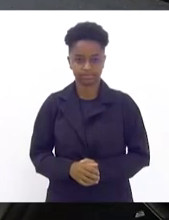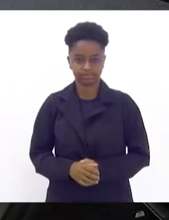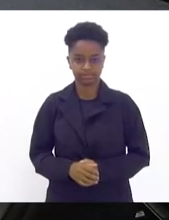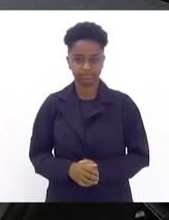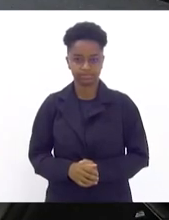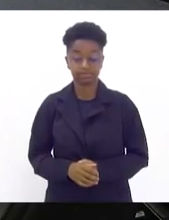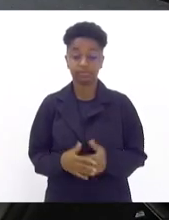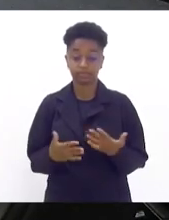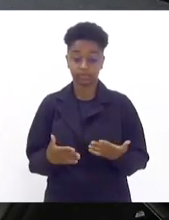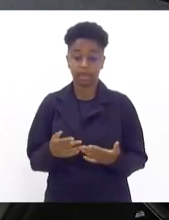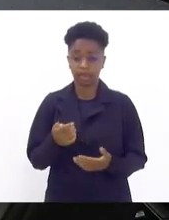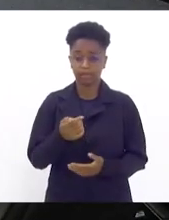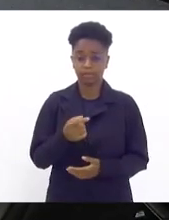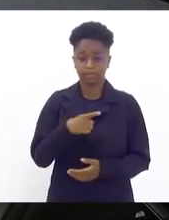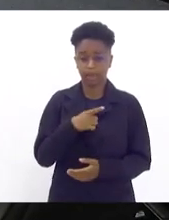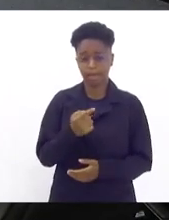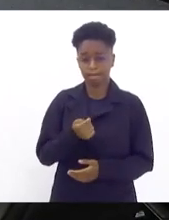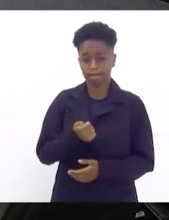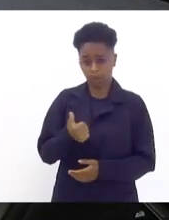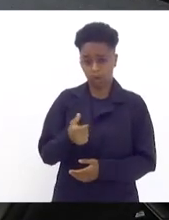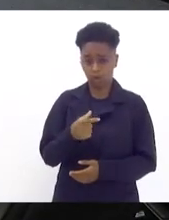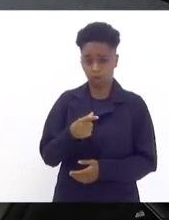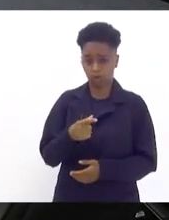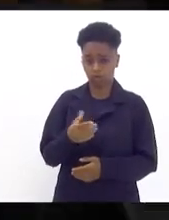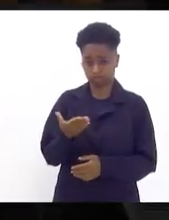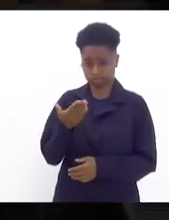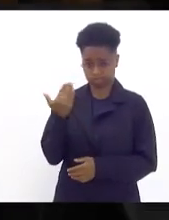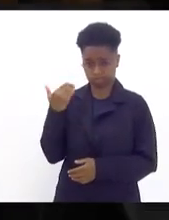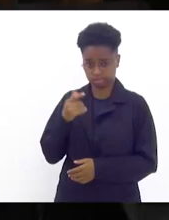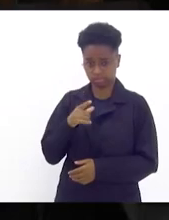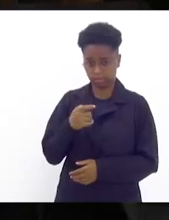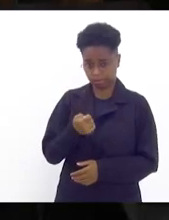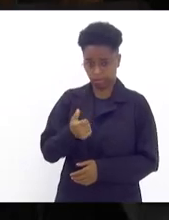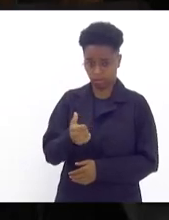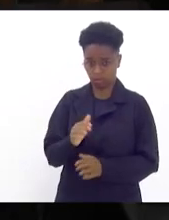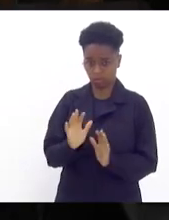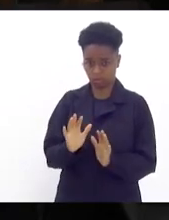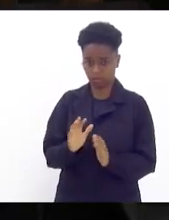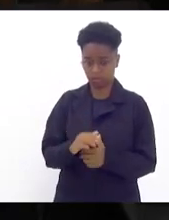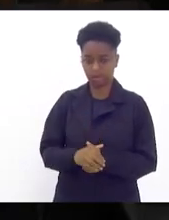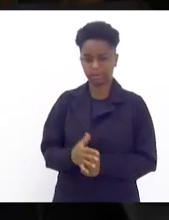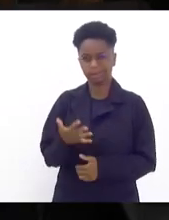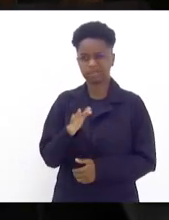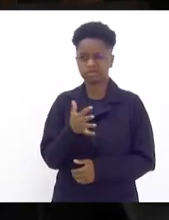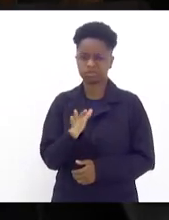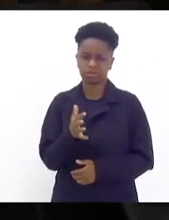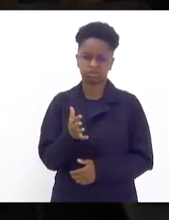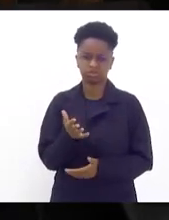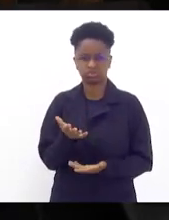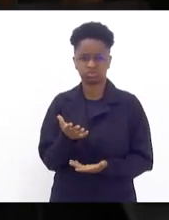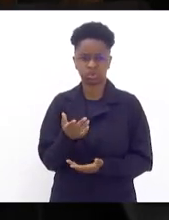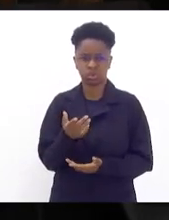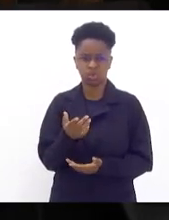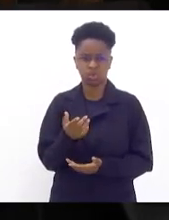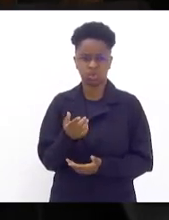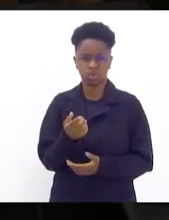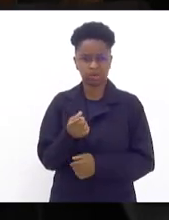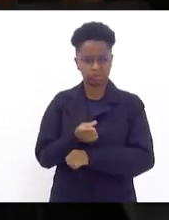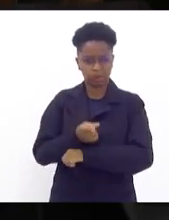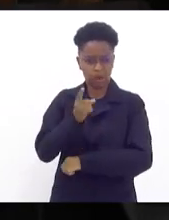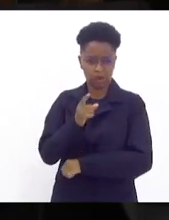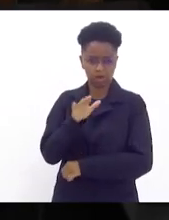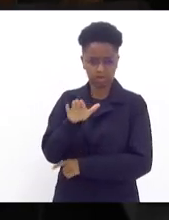Ainda há pouco, deputada Lucinha, ainda há pouco, era mais ou menos